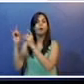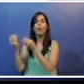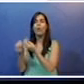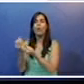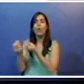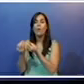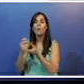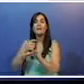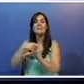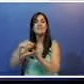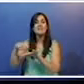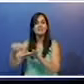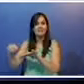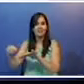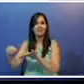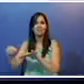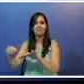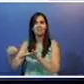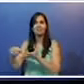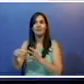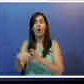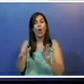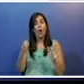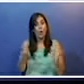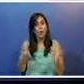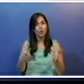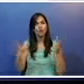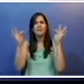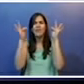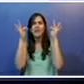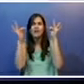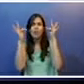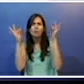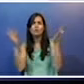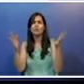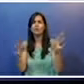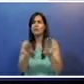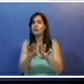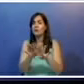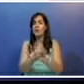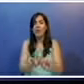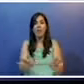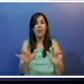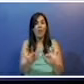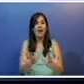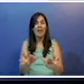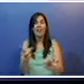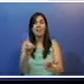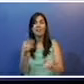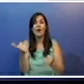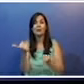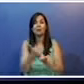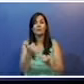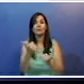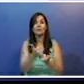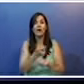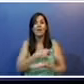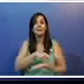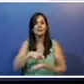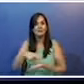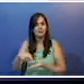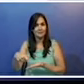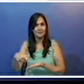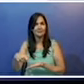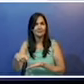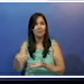escrita. A era digital, da informação e da tecnologia, não substituiu essa base.